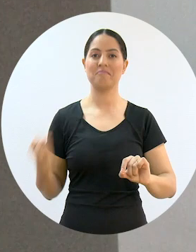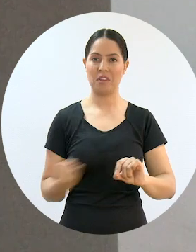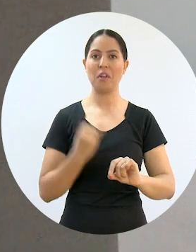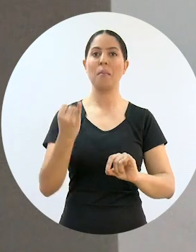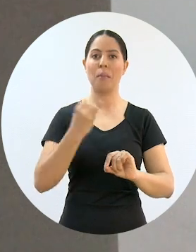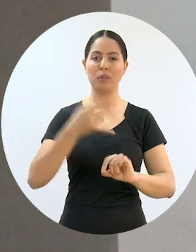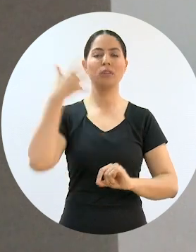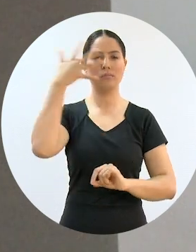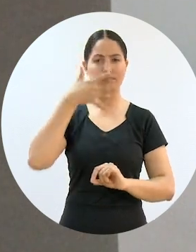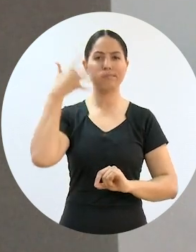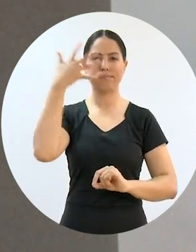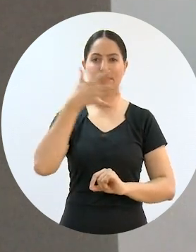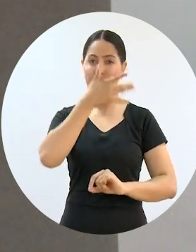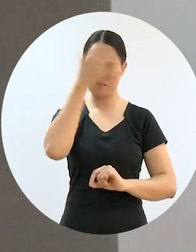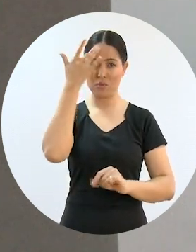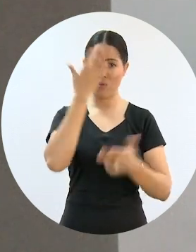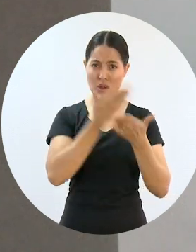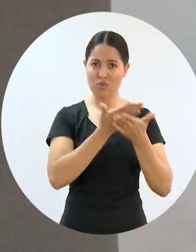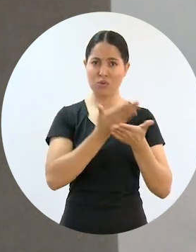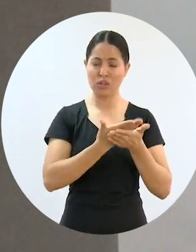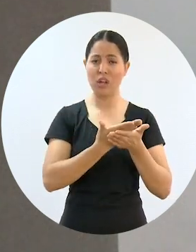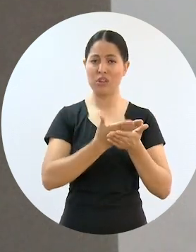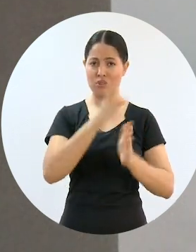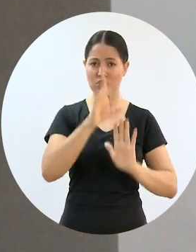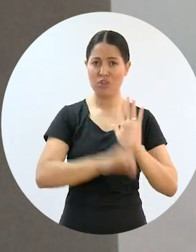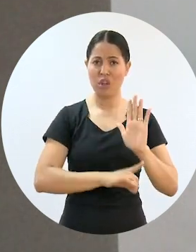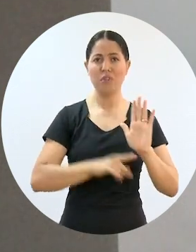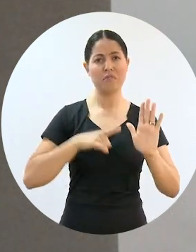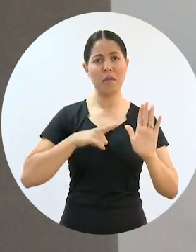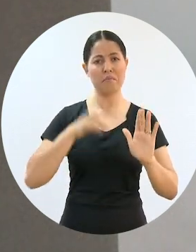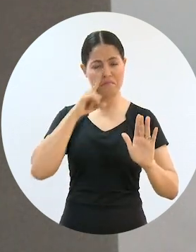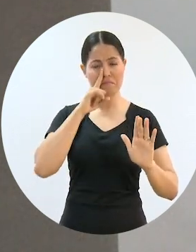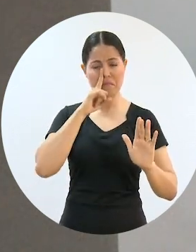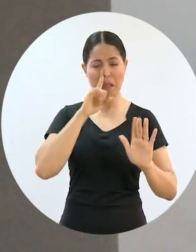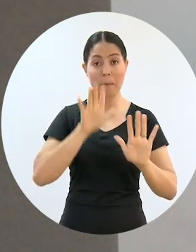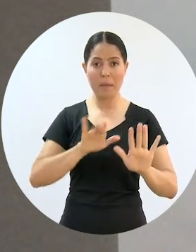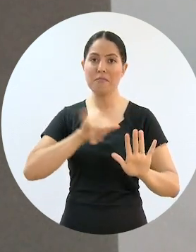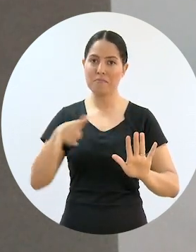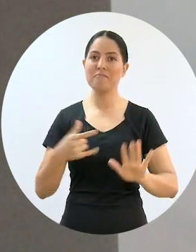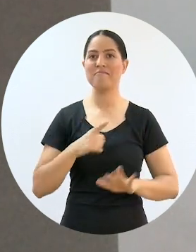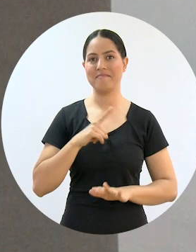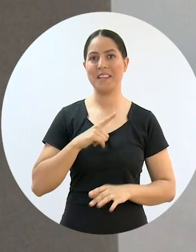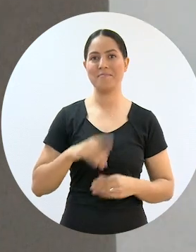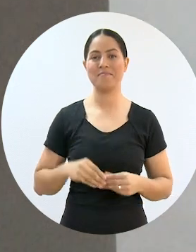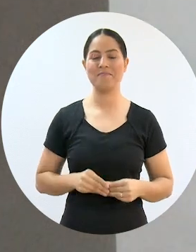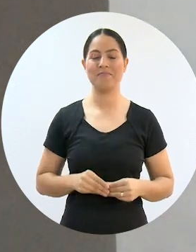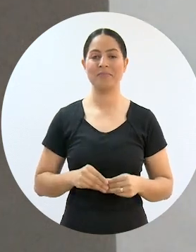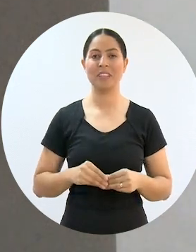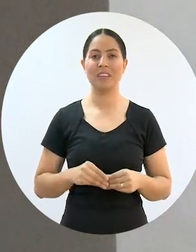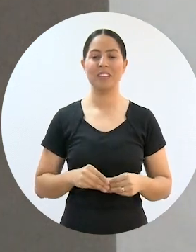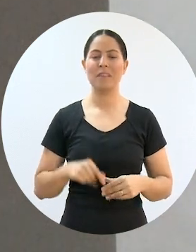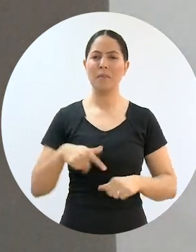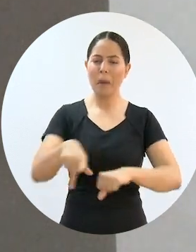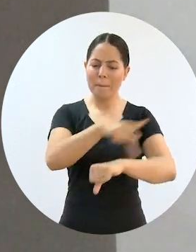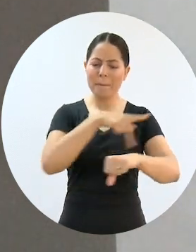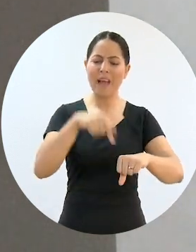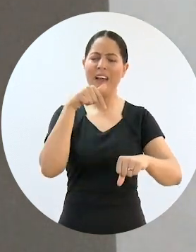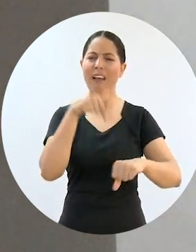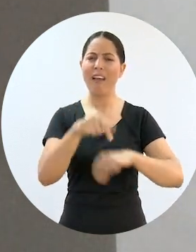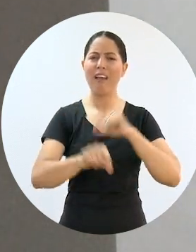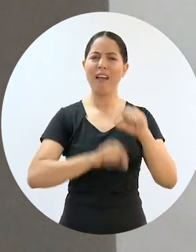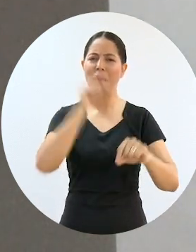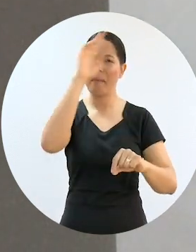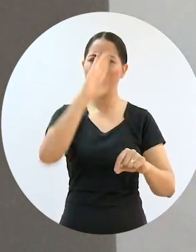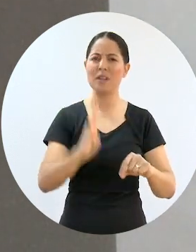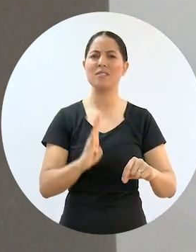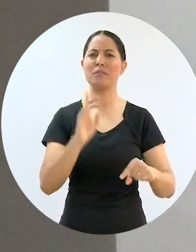ainda reforçou aos estudantes de direito que, mesmo diante de crises, existem oportunidades. Não é possível que num país que há